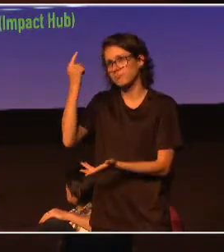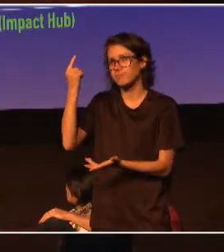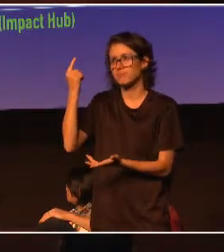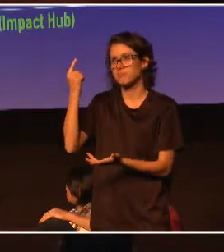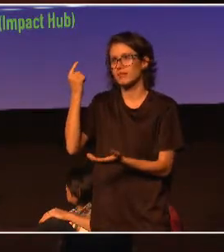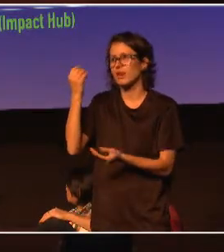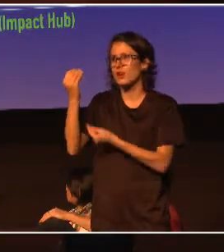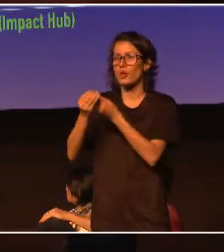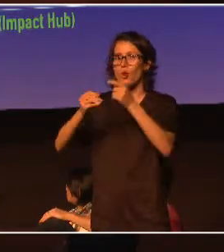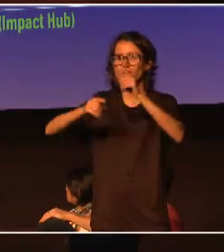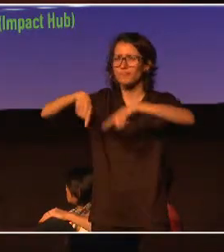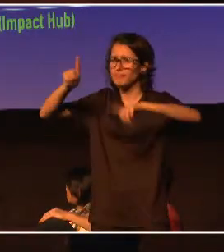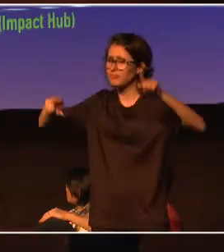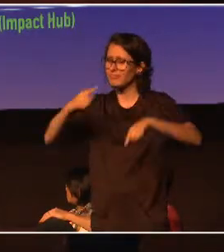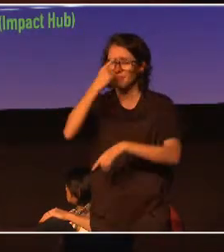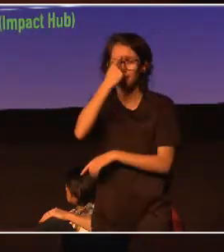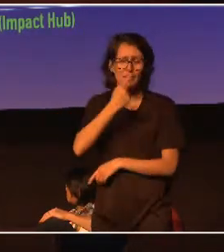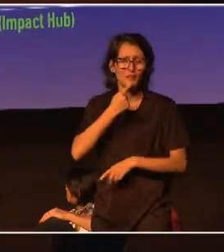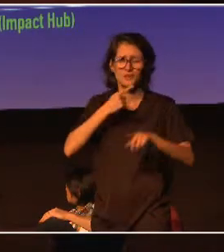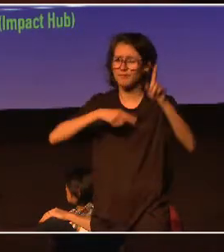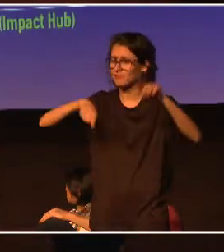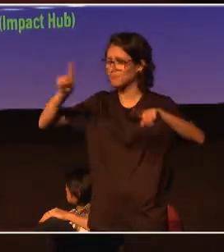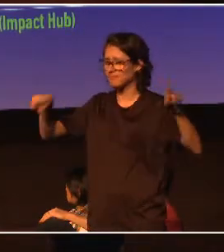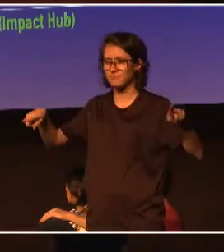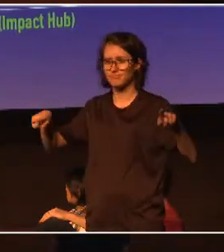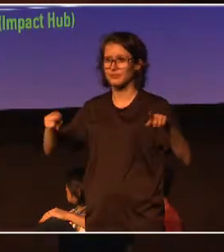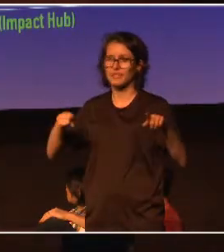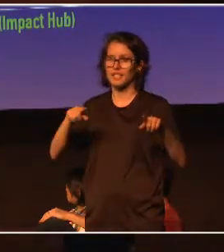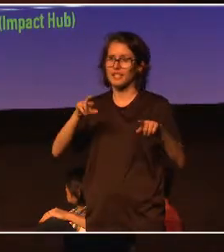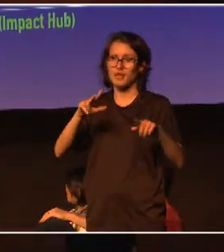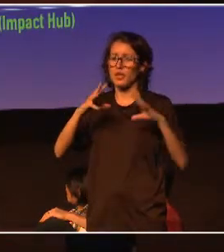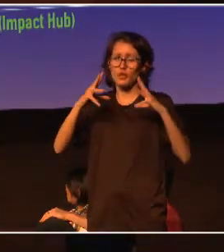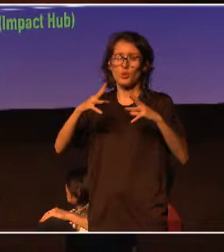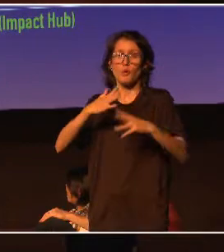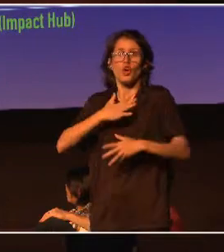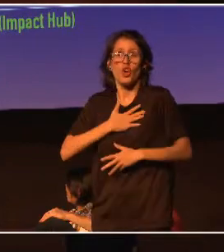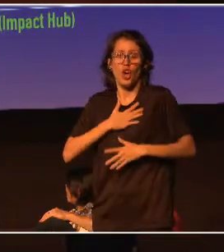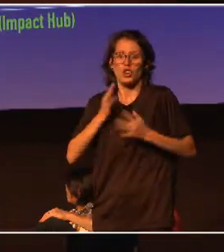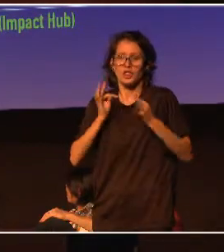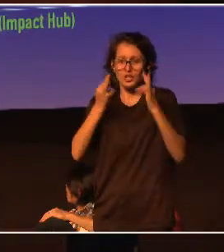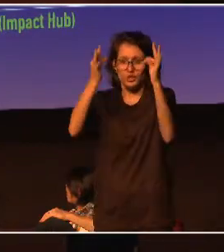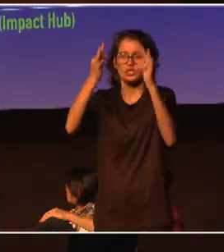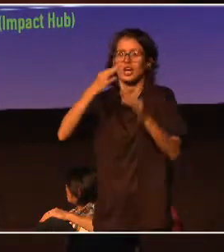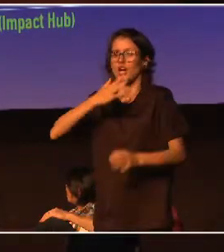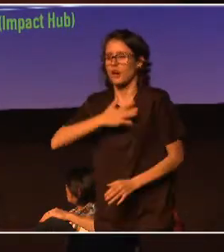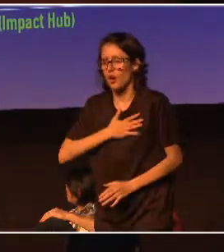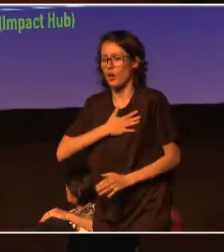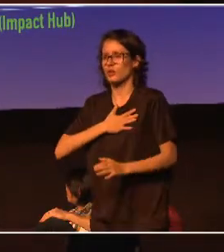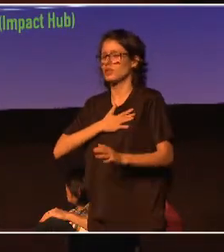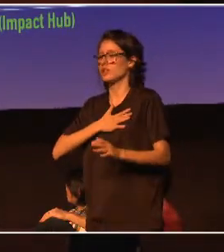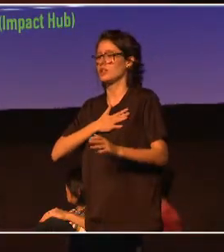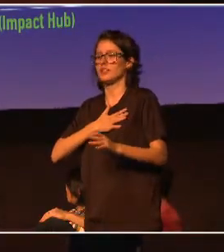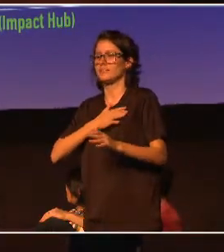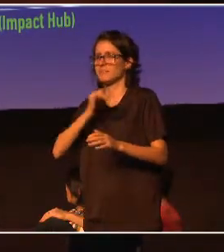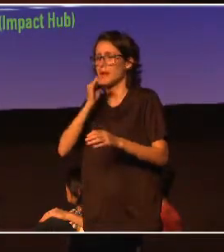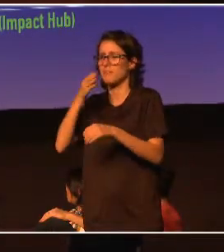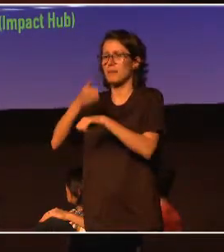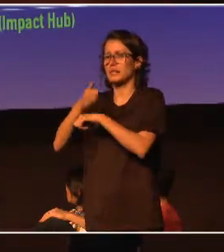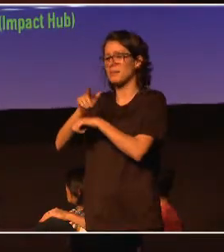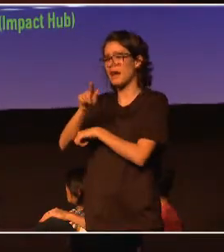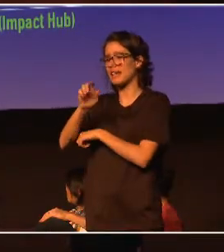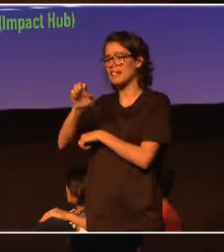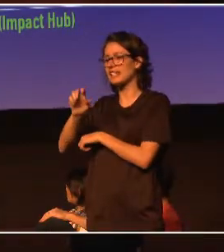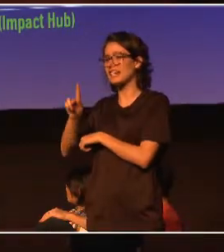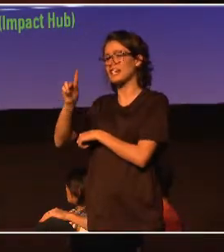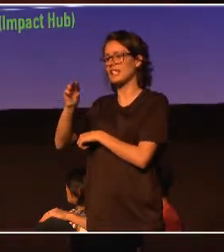uma diversidade de perfis, né? Que nem todo mundo é o nerd tecnológico que está no GitHub, por exemplo, né?